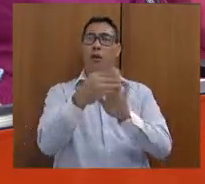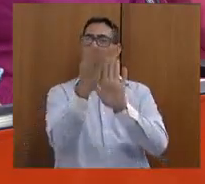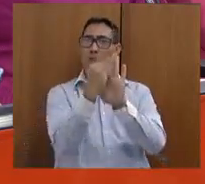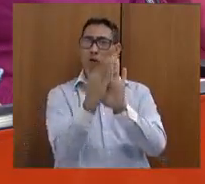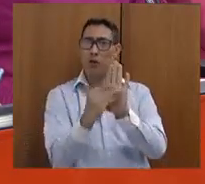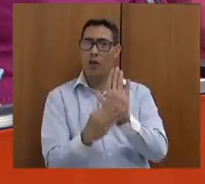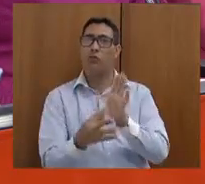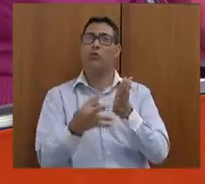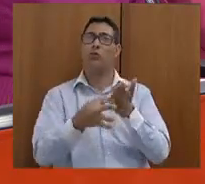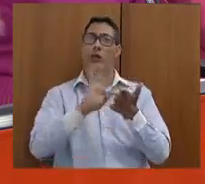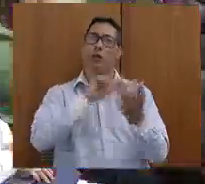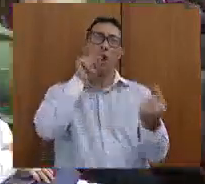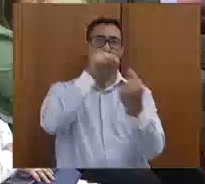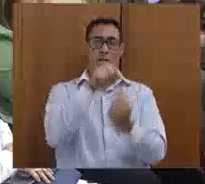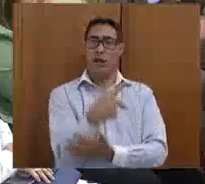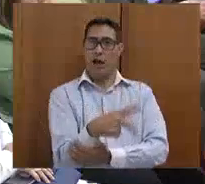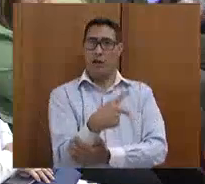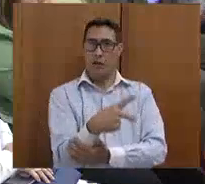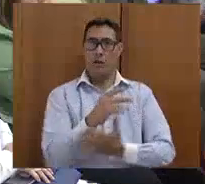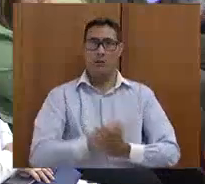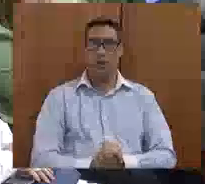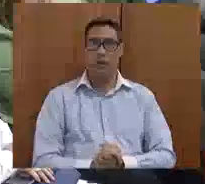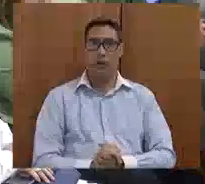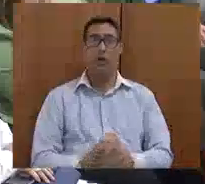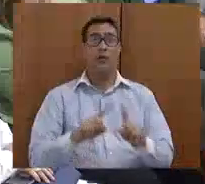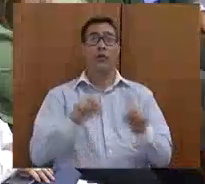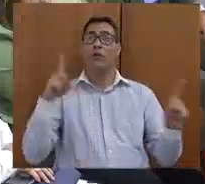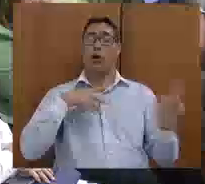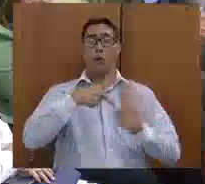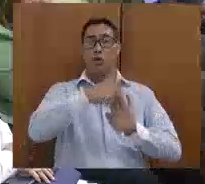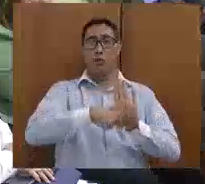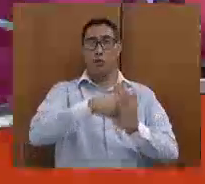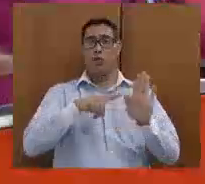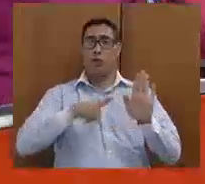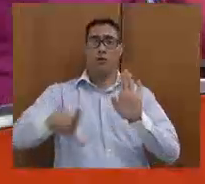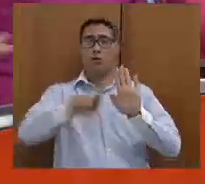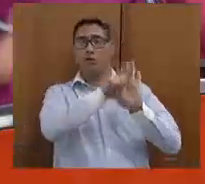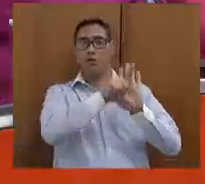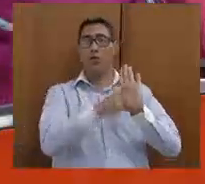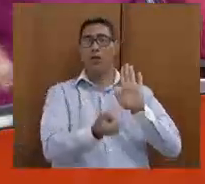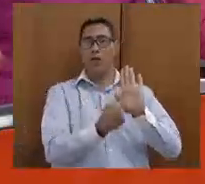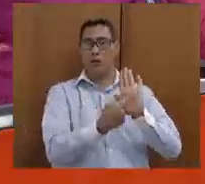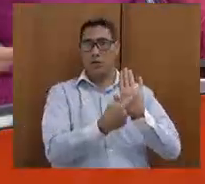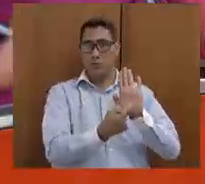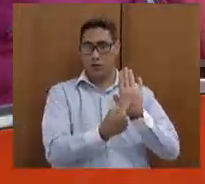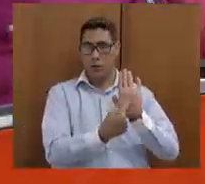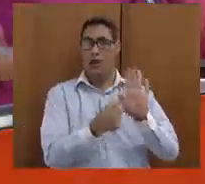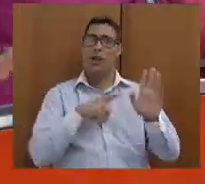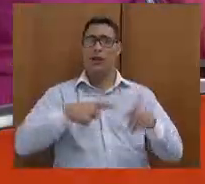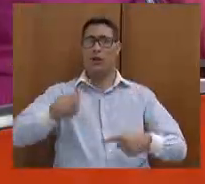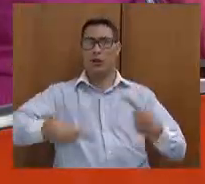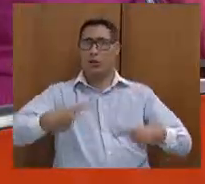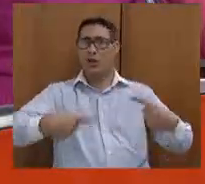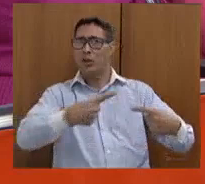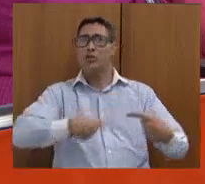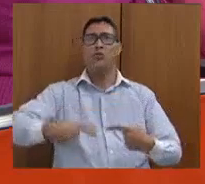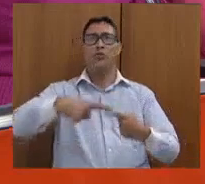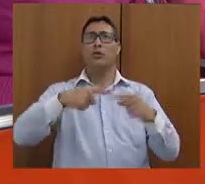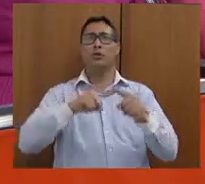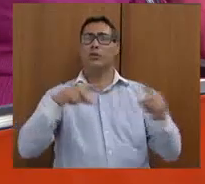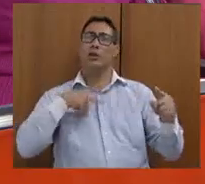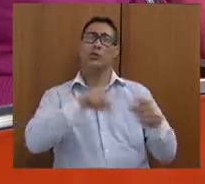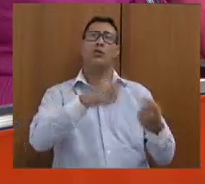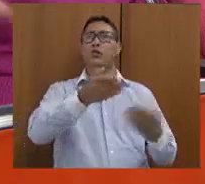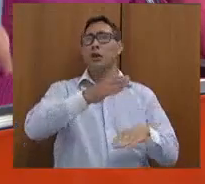a respeito da mesma forma o projeto de lei sobre essa discussão né de supostamente